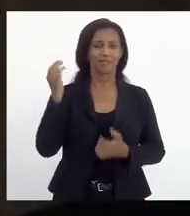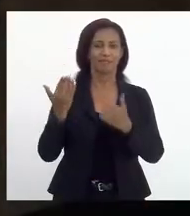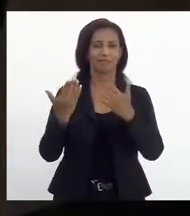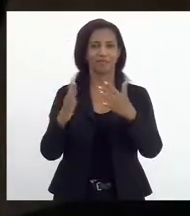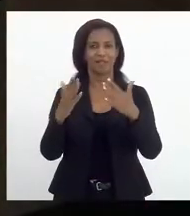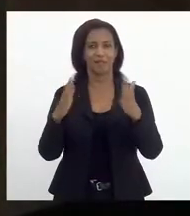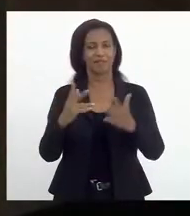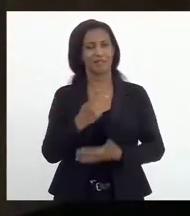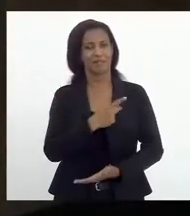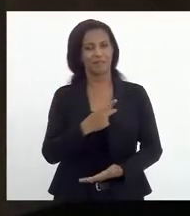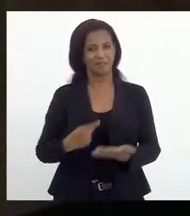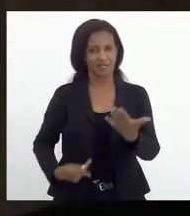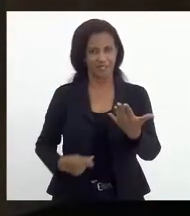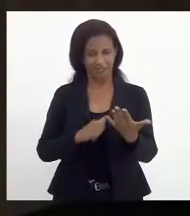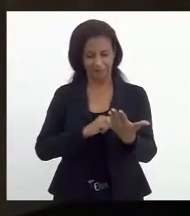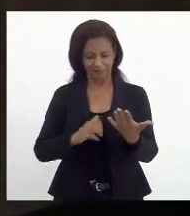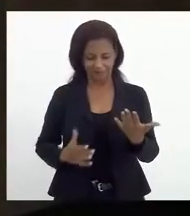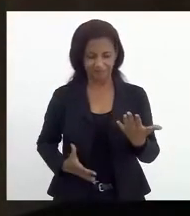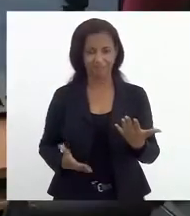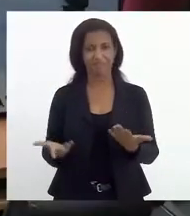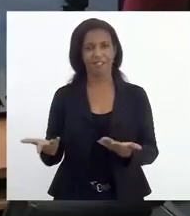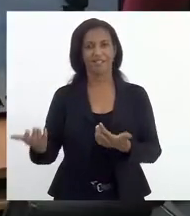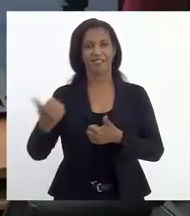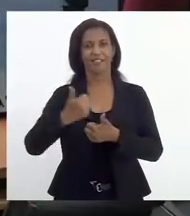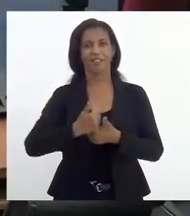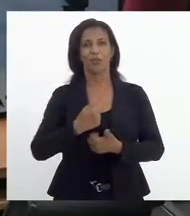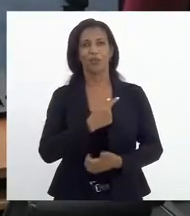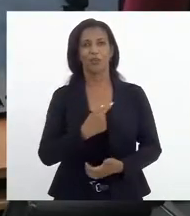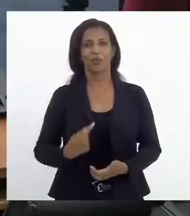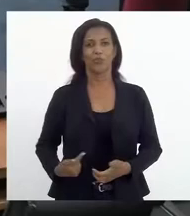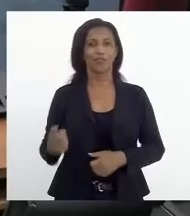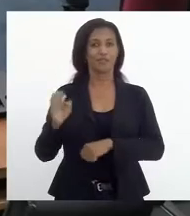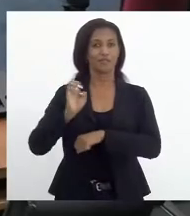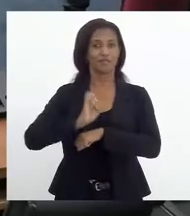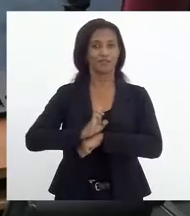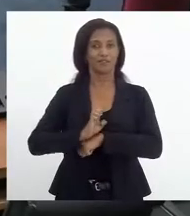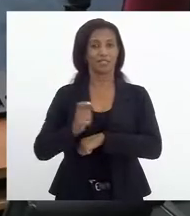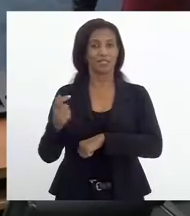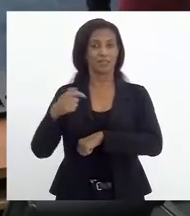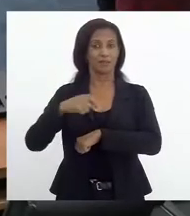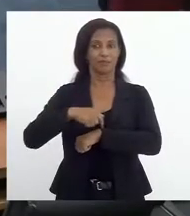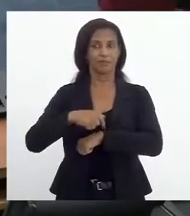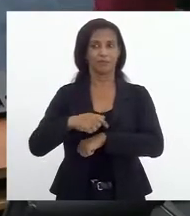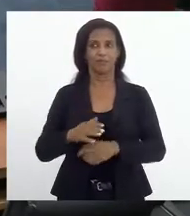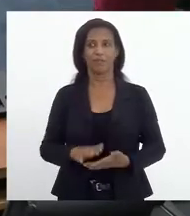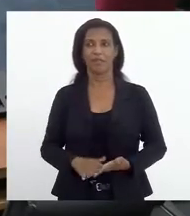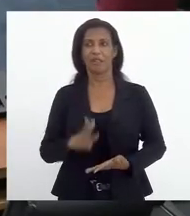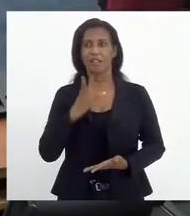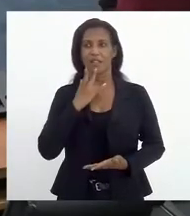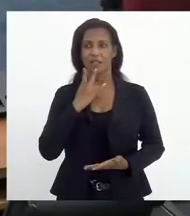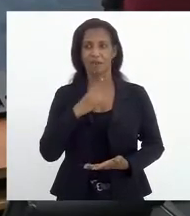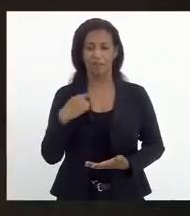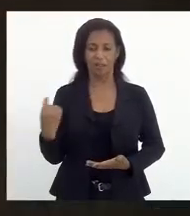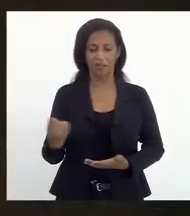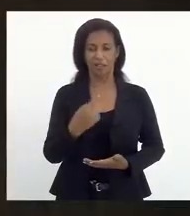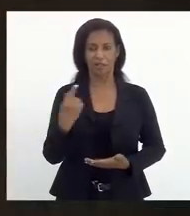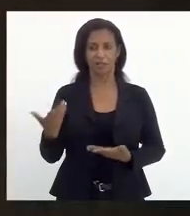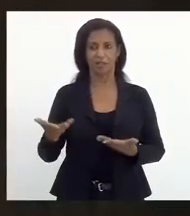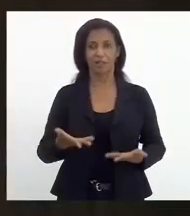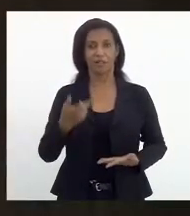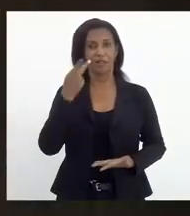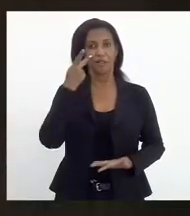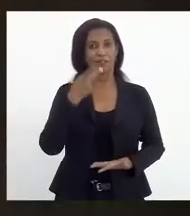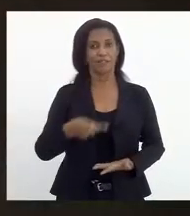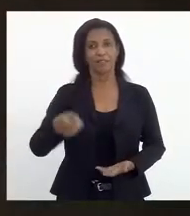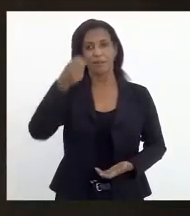parabenizar o nosso presidente André Siciliano, né, que vai assumir o governo do Estado nesse momento, e dizer que nós estamos aqui com a visita também